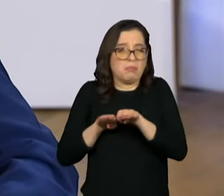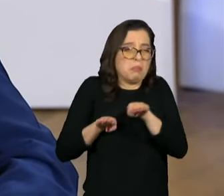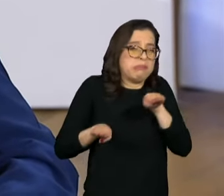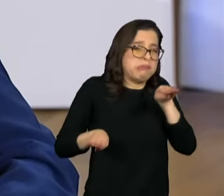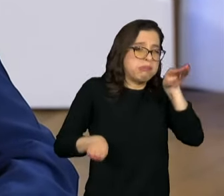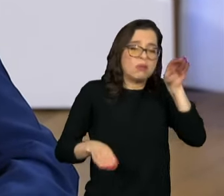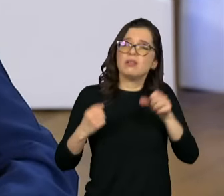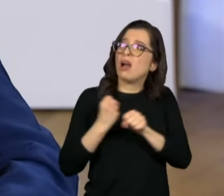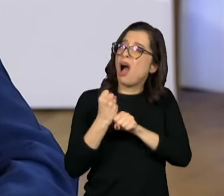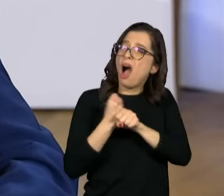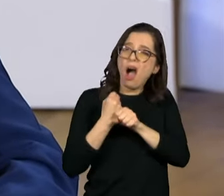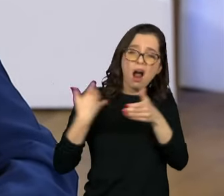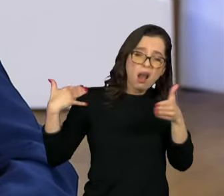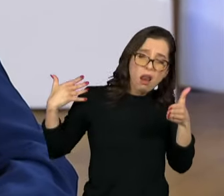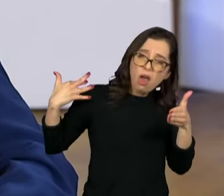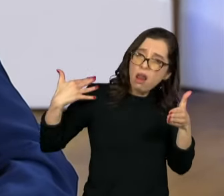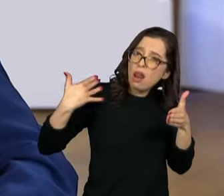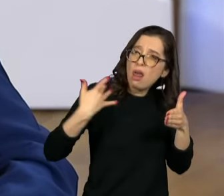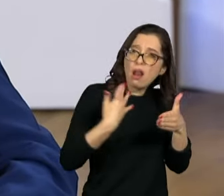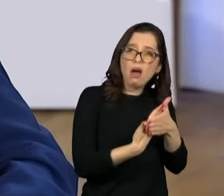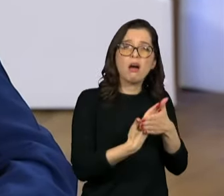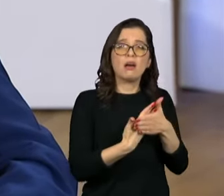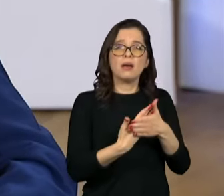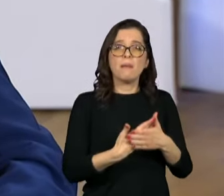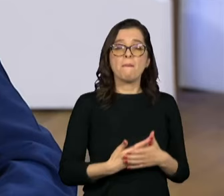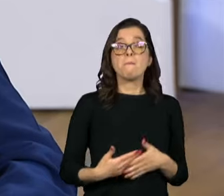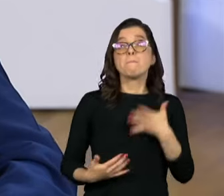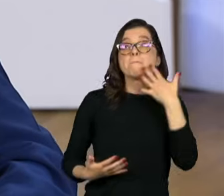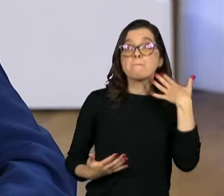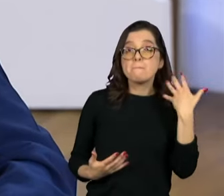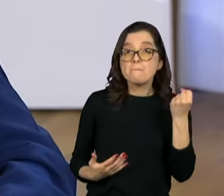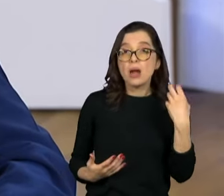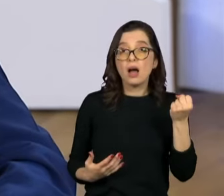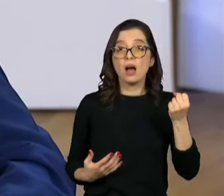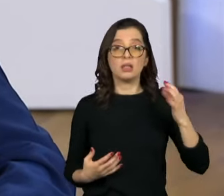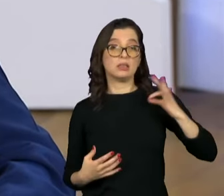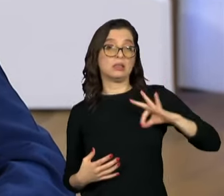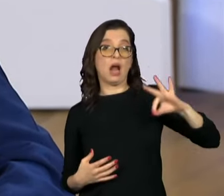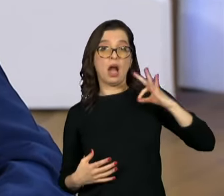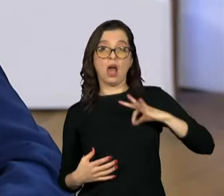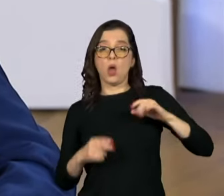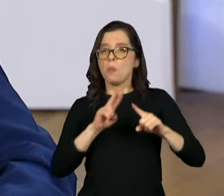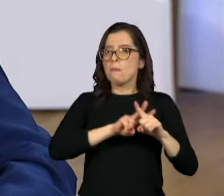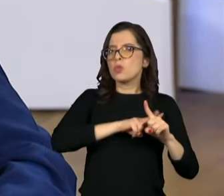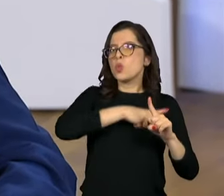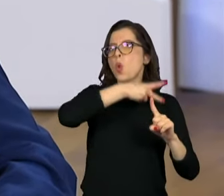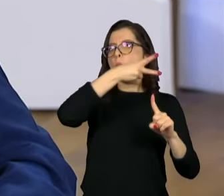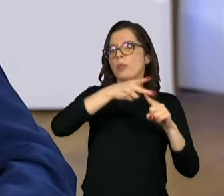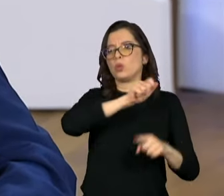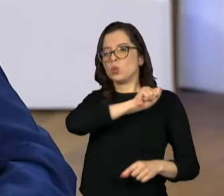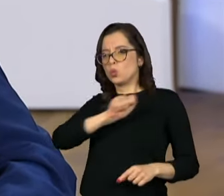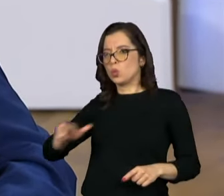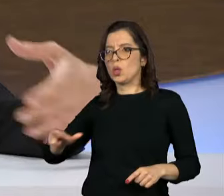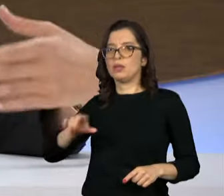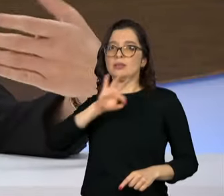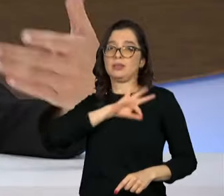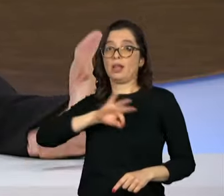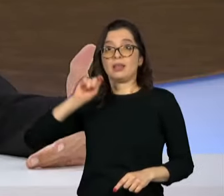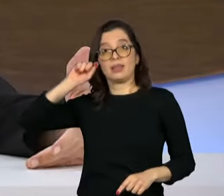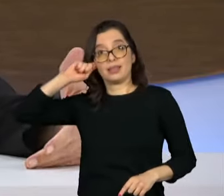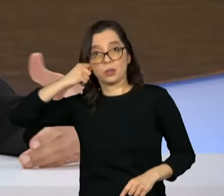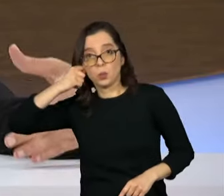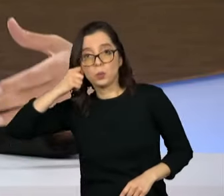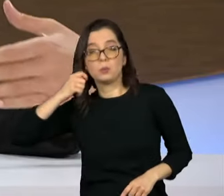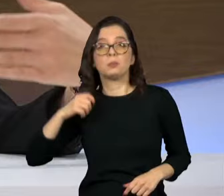alguns dados aqui, right. Então, pessoas brancas no Brasil têm renda salarial média quase duas vezes mais alta do que pessoas negras.